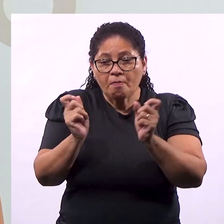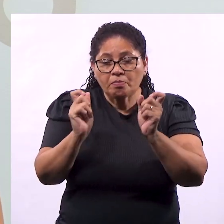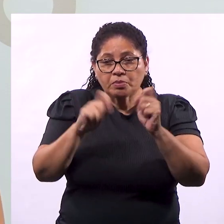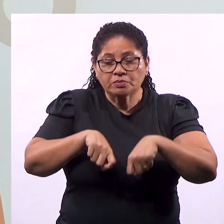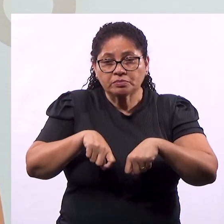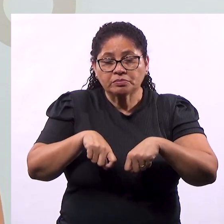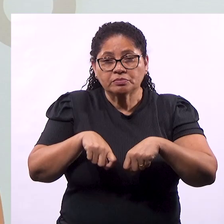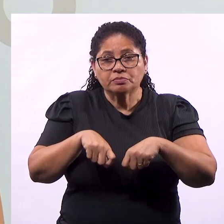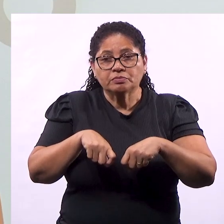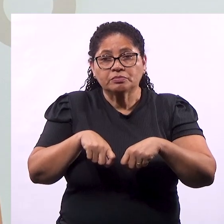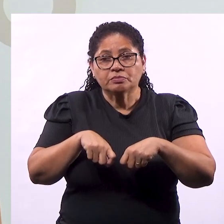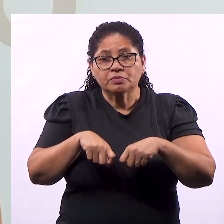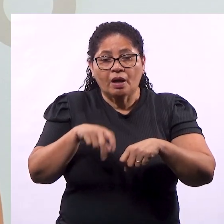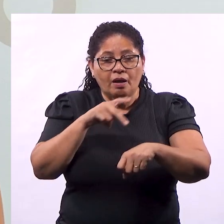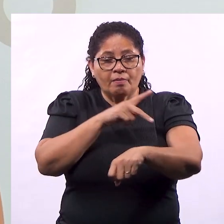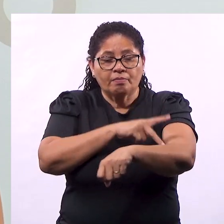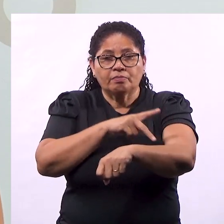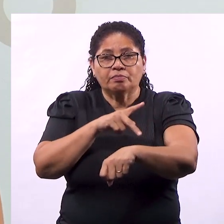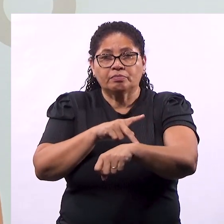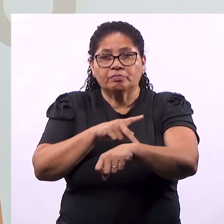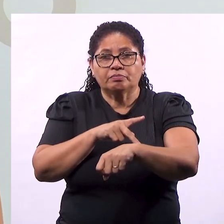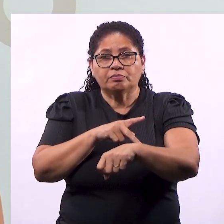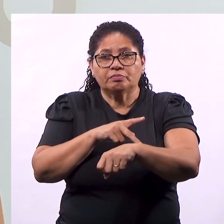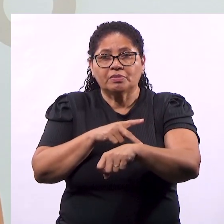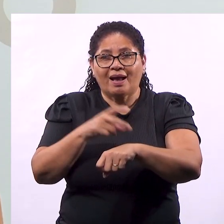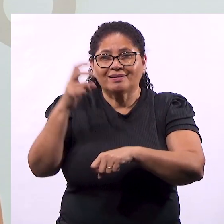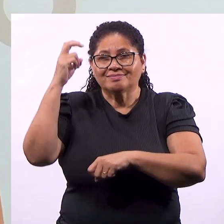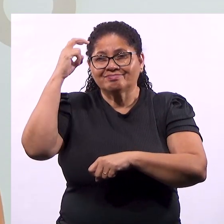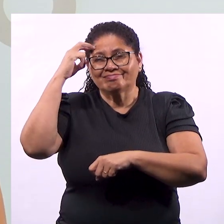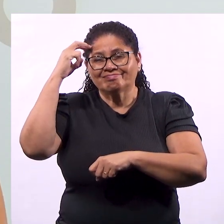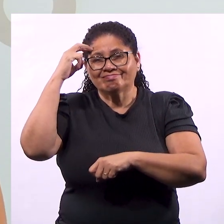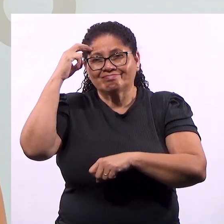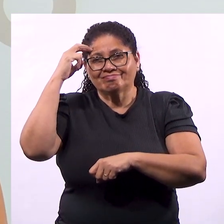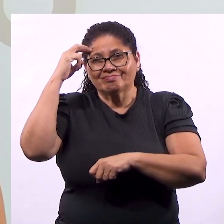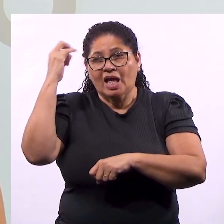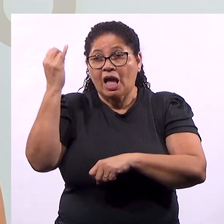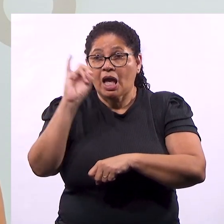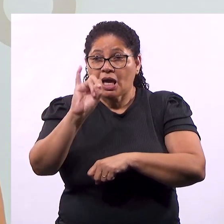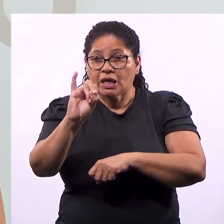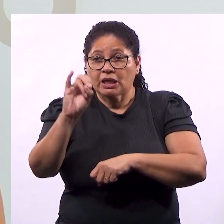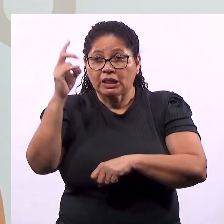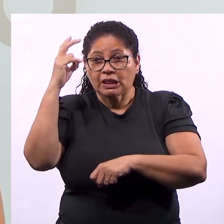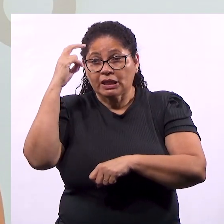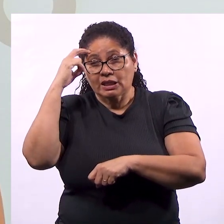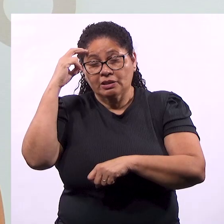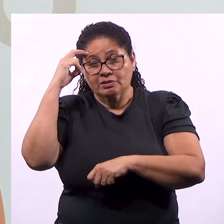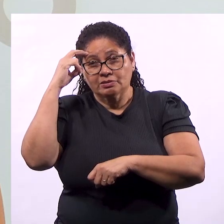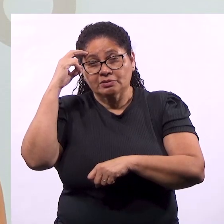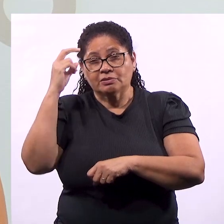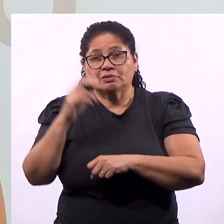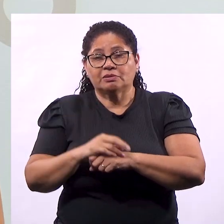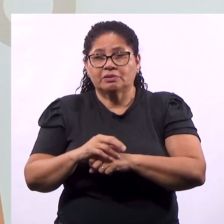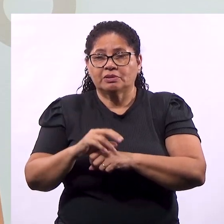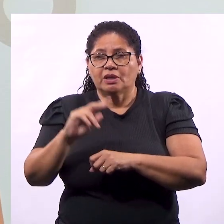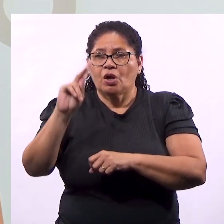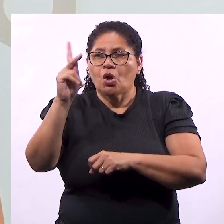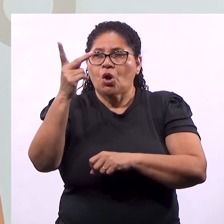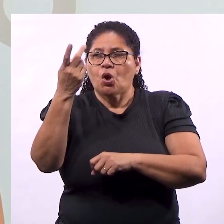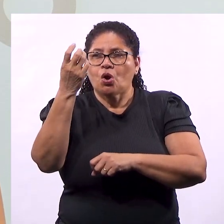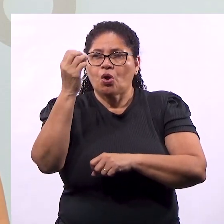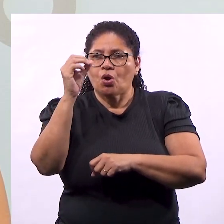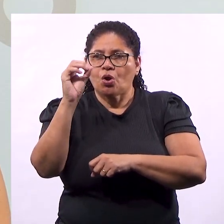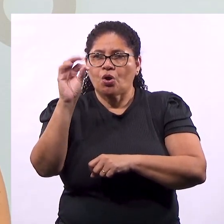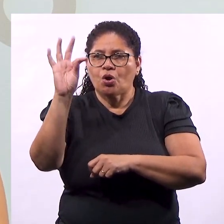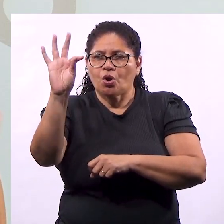de uma a uma prática pedagógica intercultural ou seja uma prática pedagógica tipo a horta